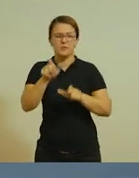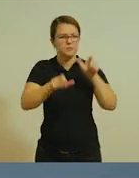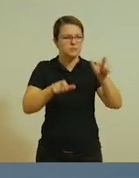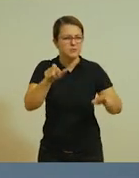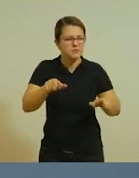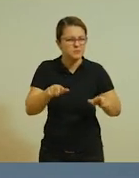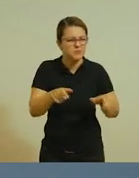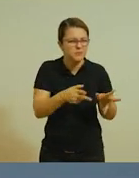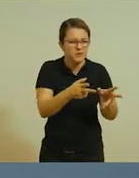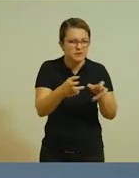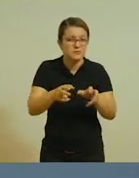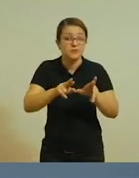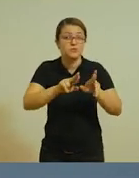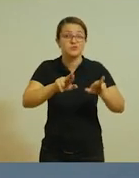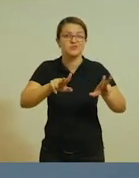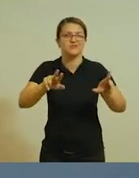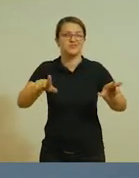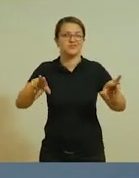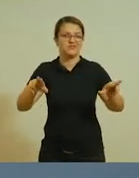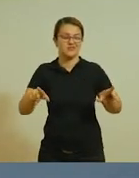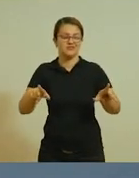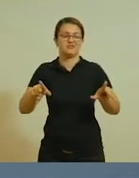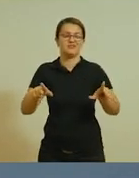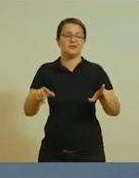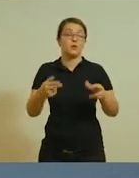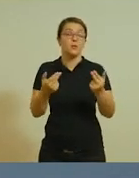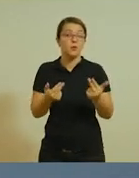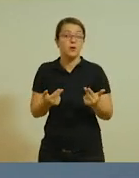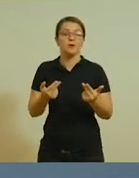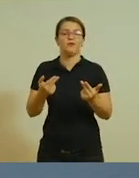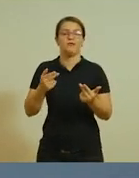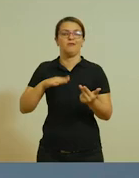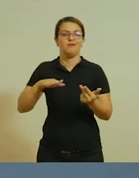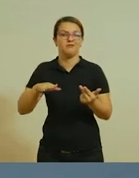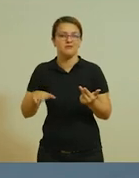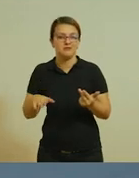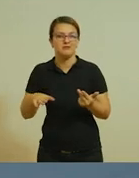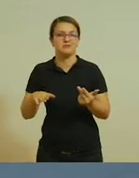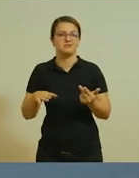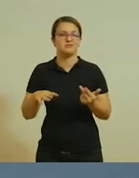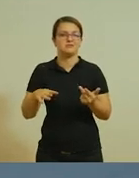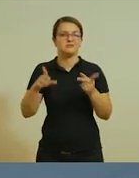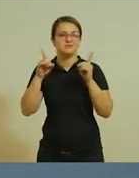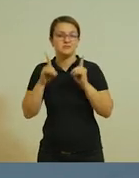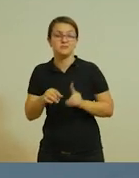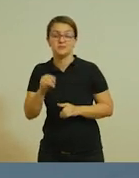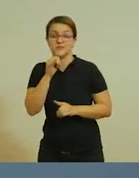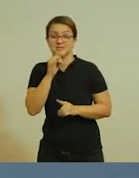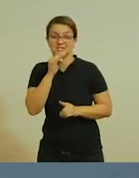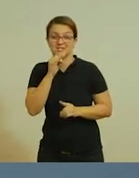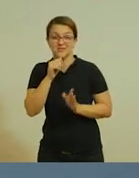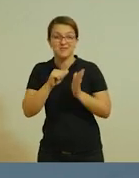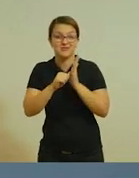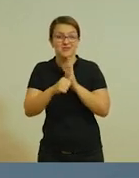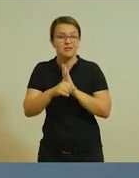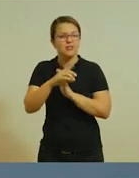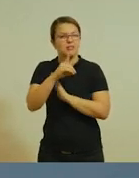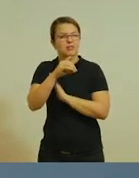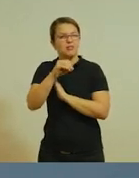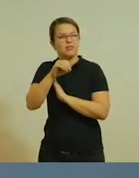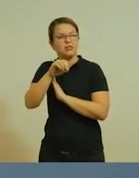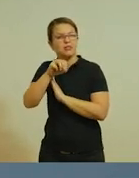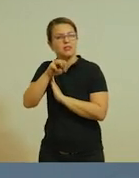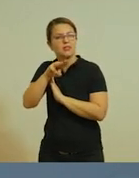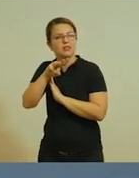igual à outra, nem a criança com deficiência. Mesmo que ela tenha o mesmo CID, que sejam duas crianças com síndrome de Down, elas são